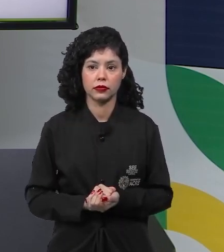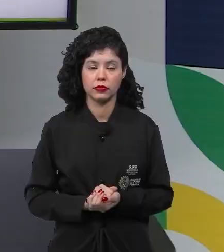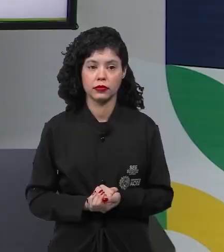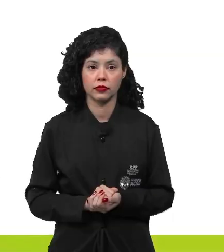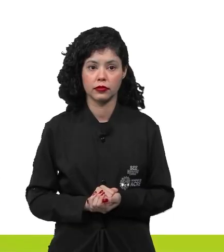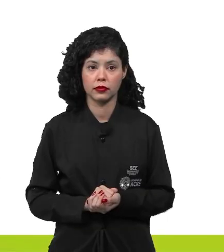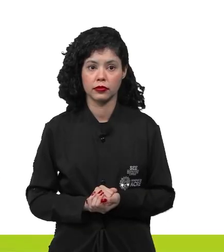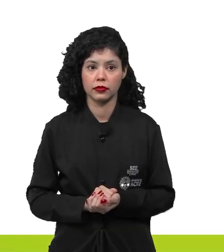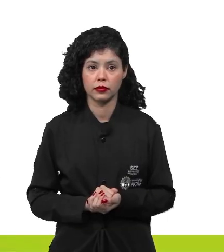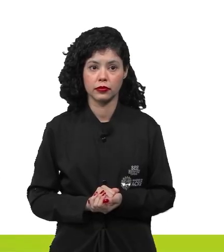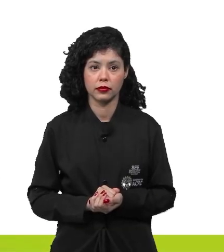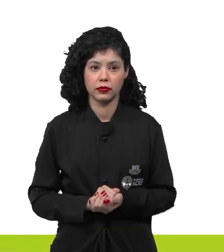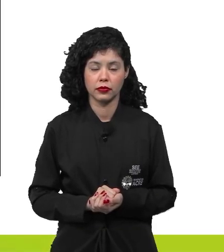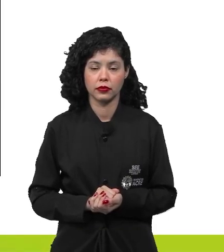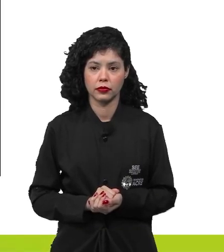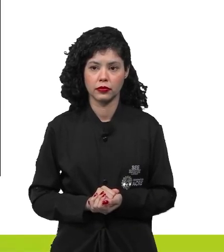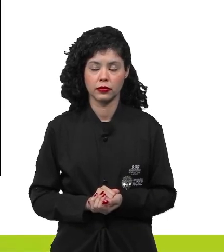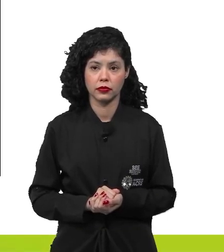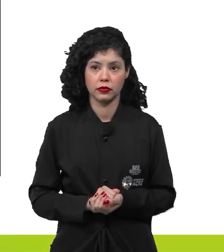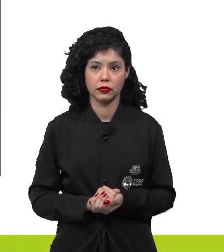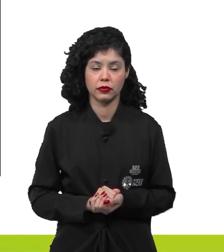próximo.